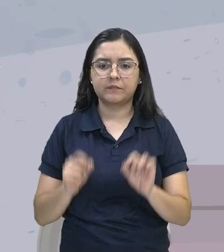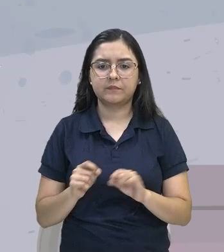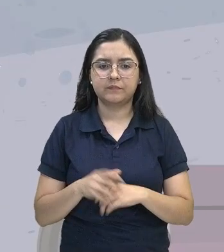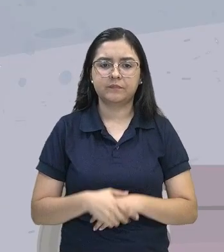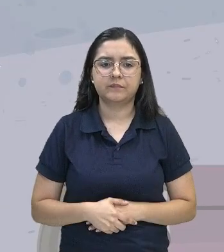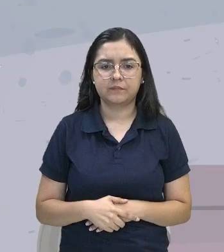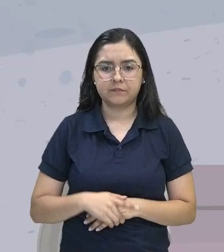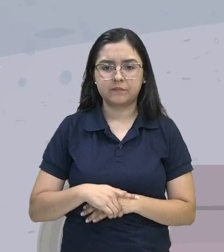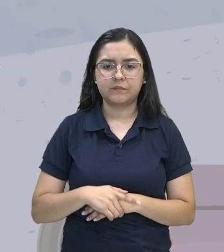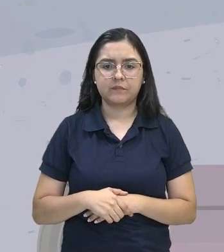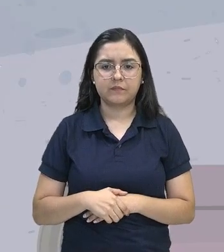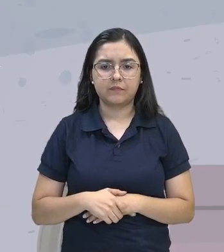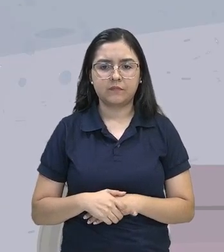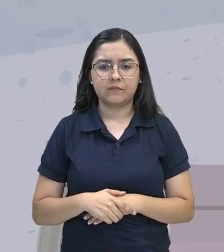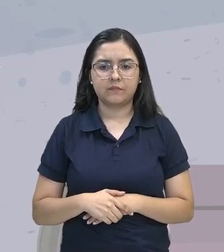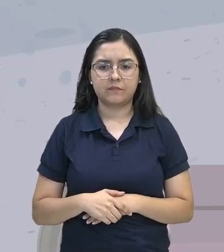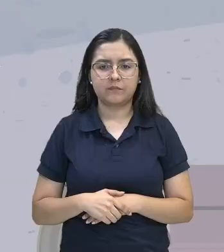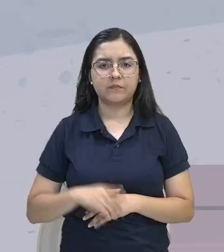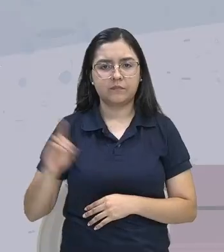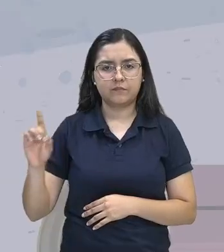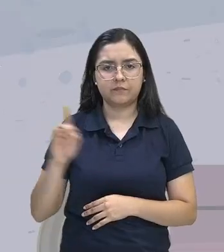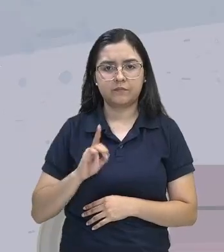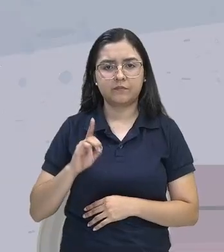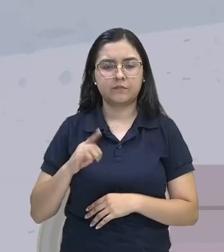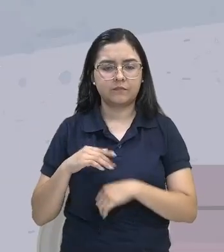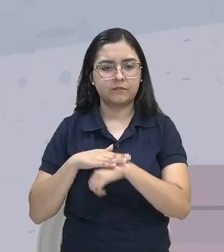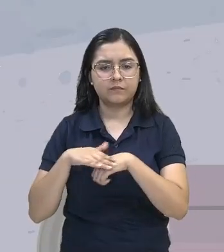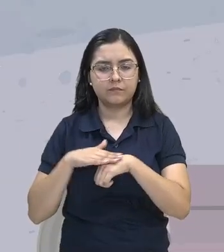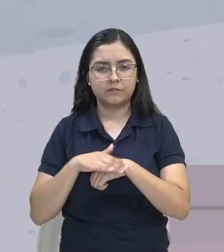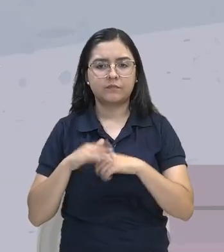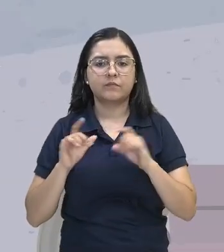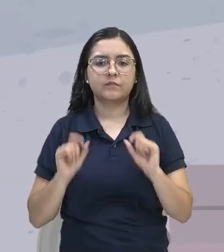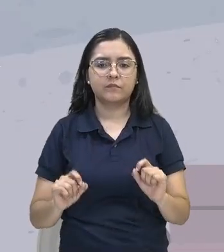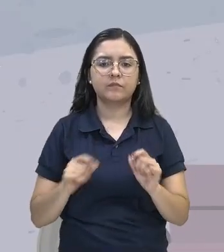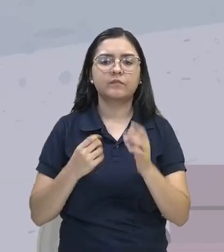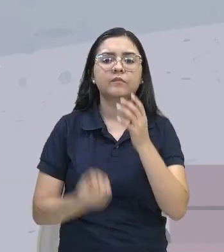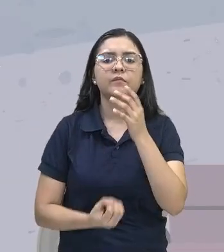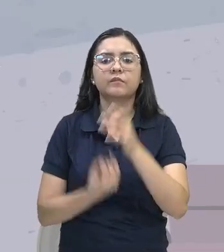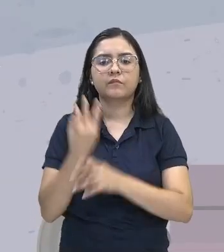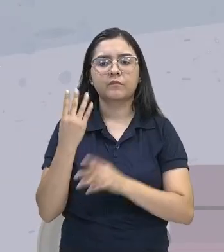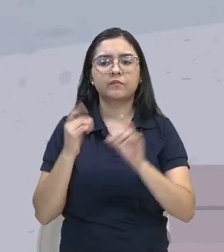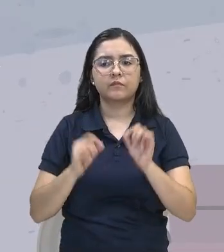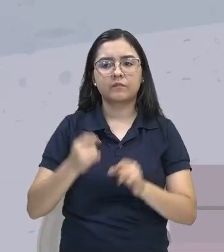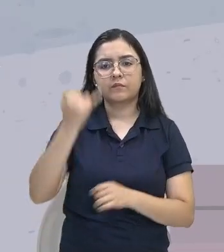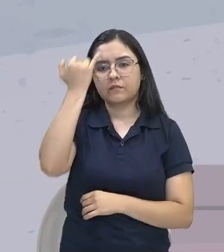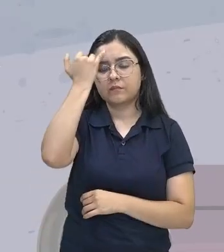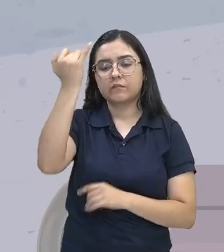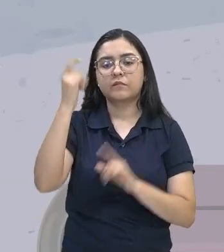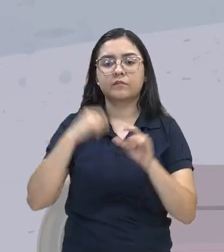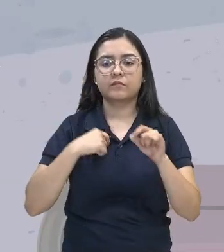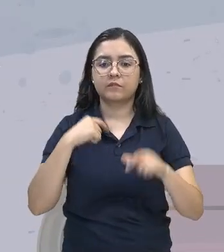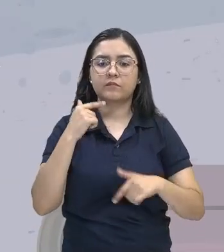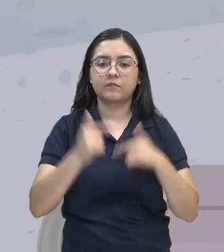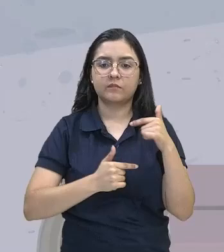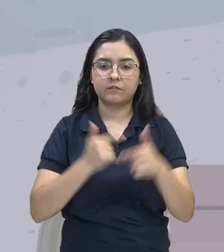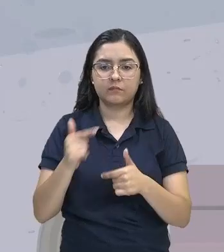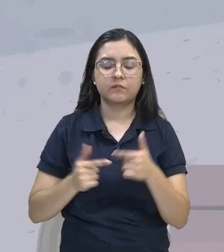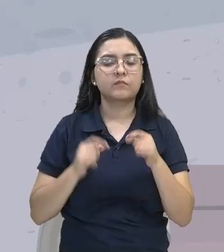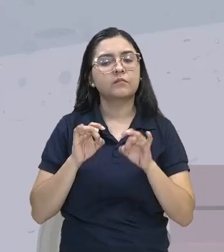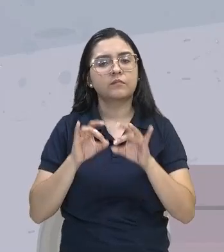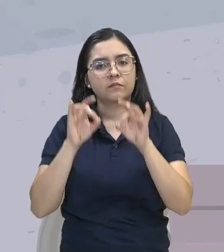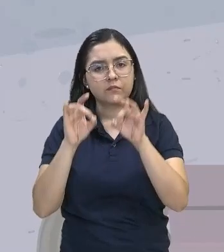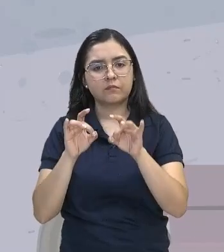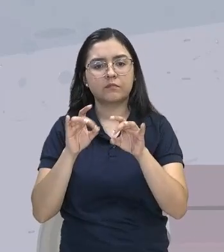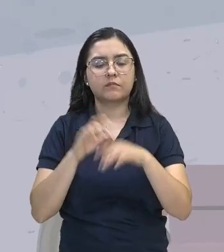aqui, para a gente conversar um pouquinho, que é justamente o criador dessa ideia de trabalho especializado,